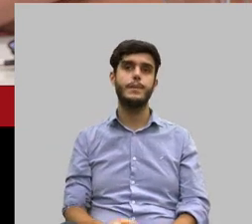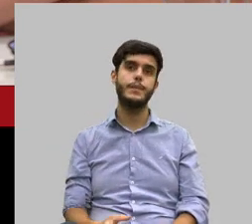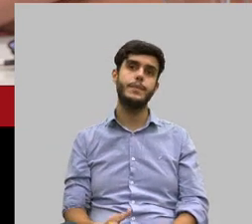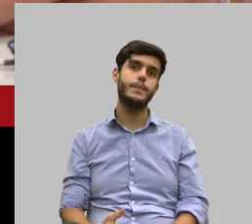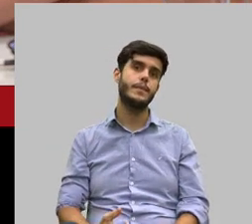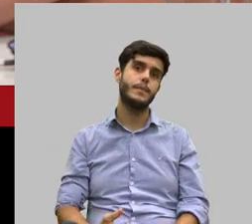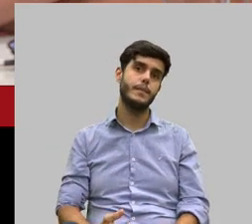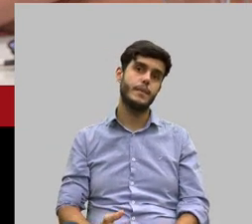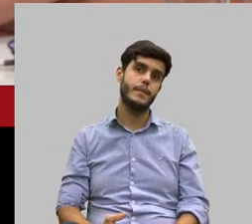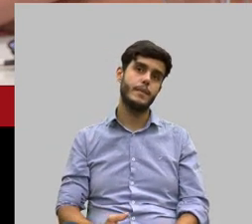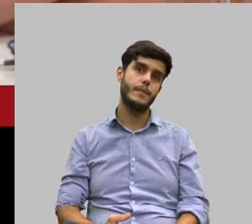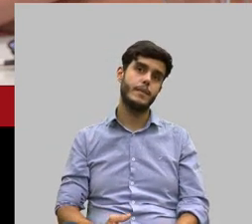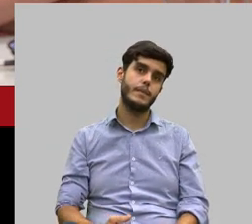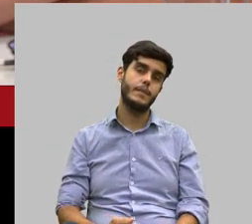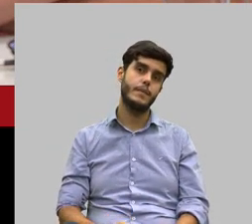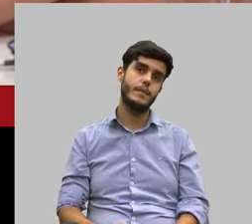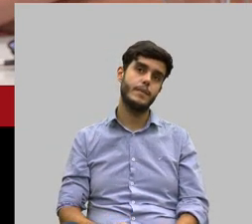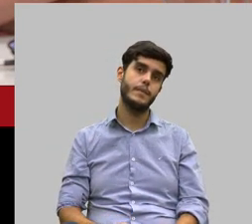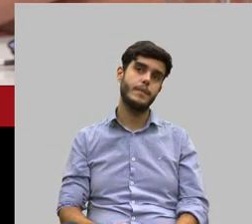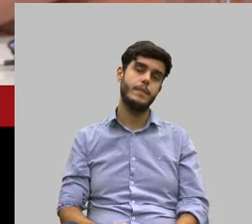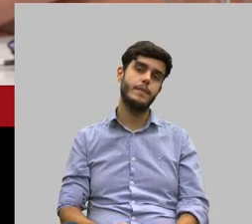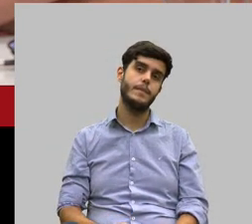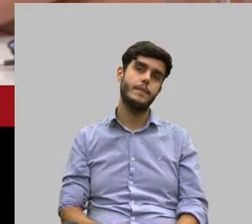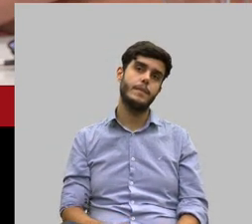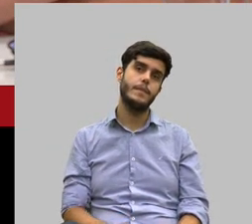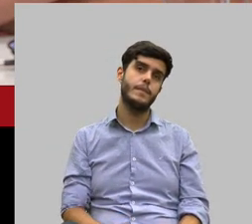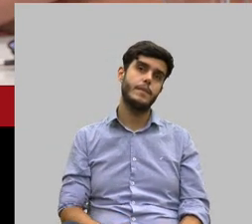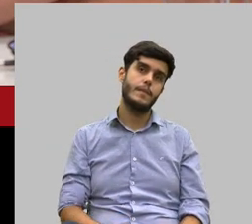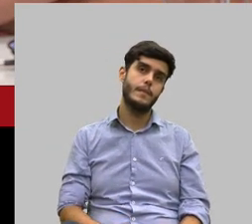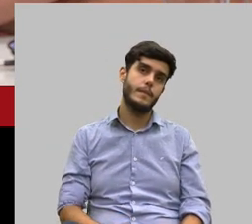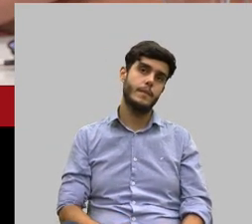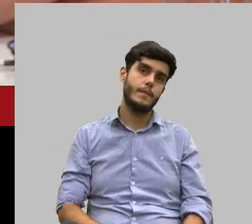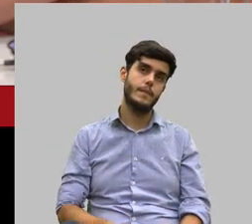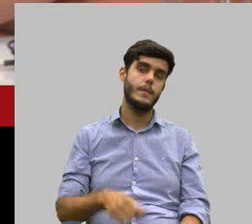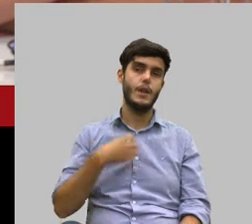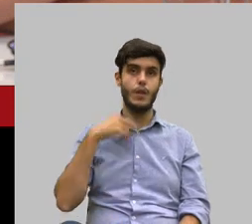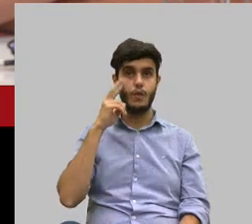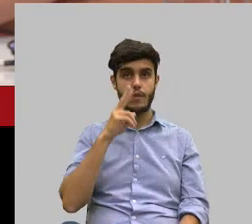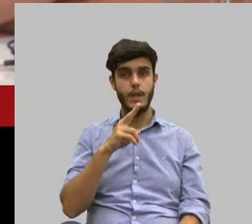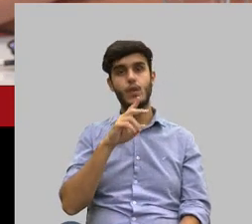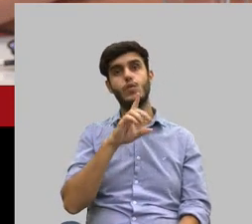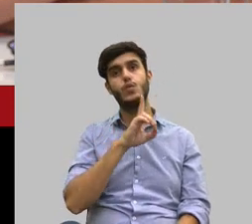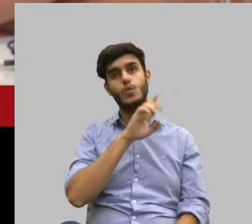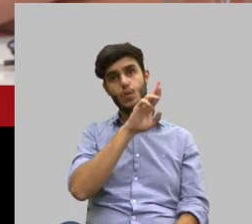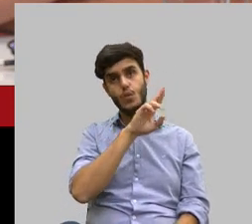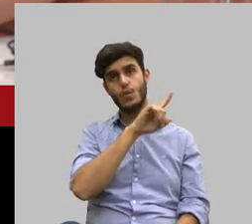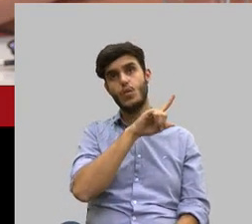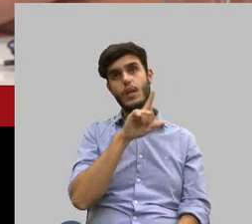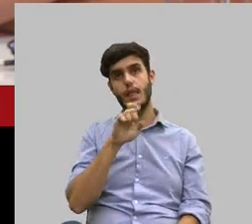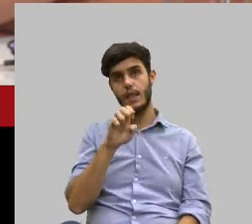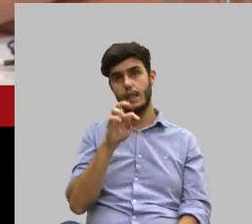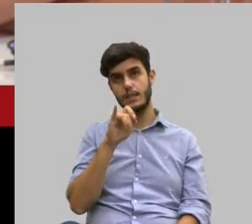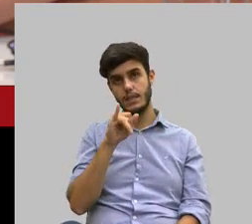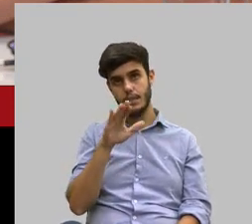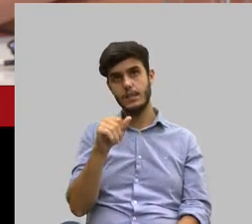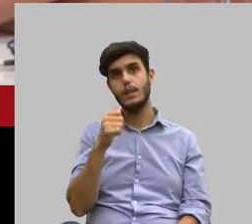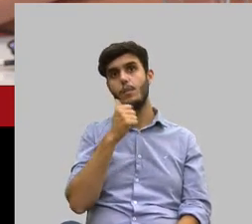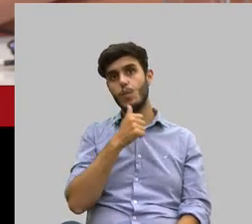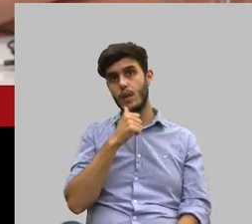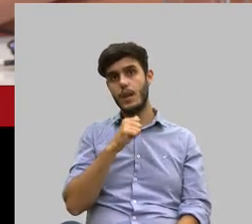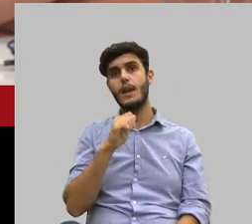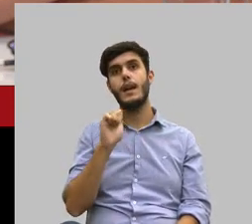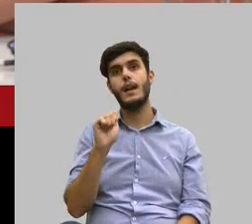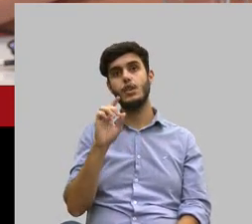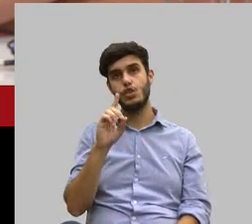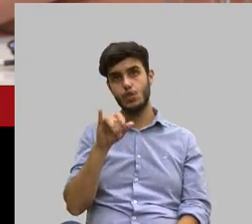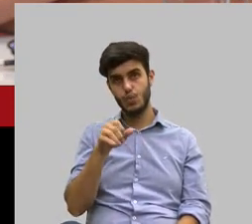Eh eu vejo que a Dra Letícia como sendo mulher a adjunta mulher